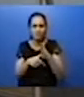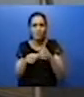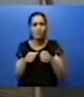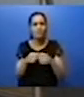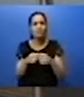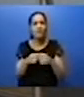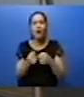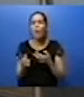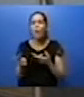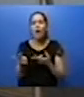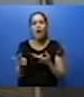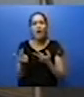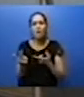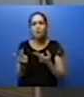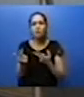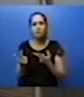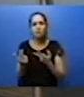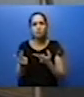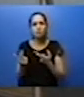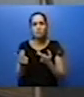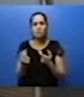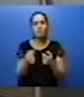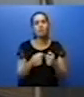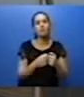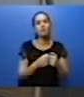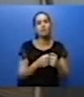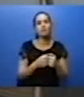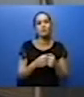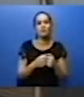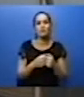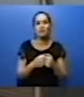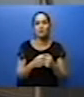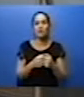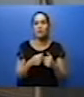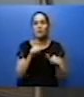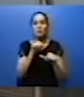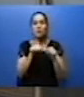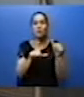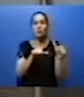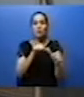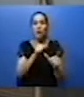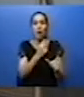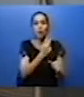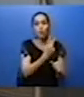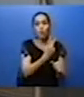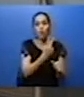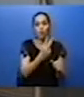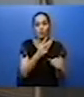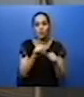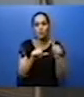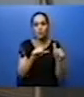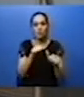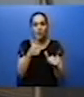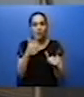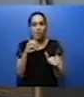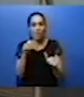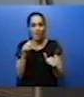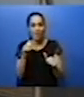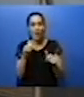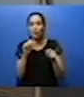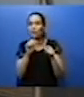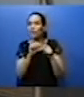é a mesma operação que eu fiz do dois para virar 10 eu tenho que fazer como